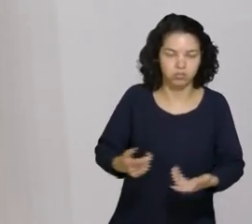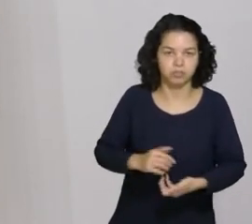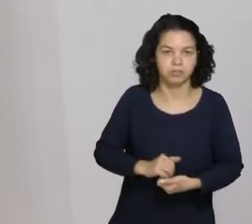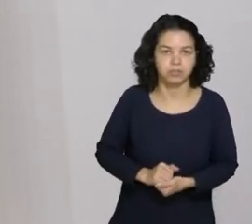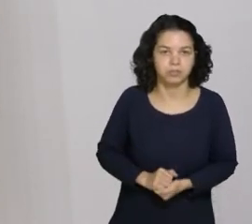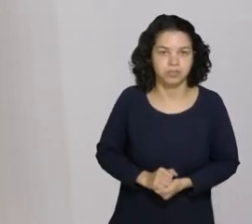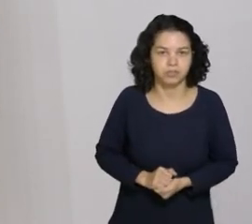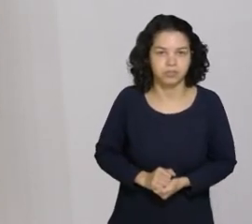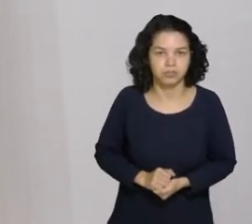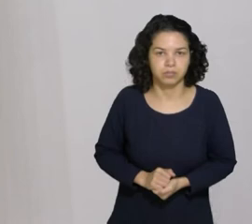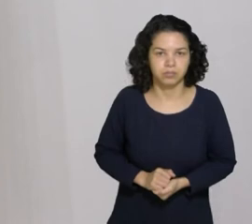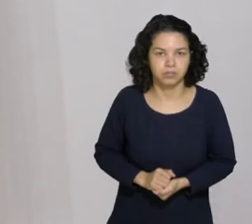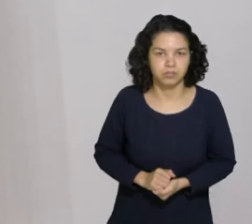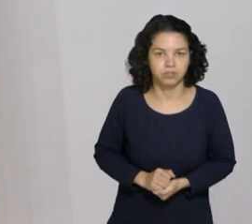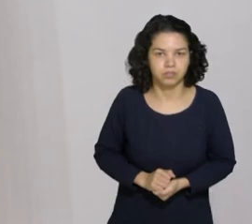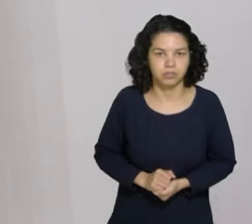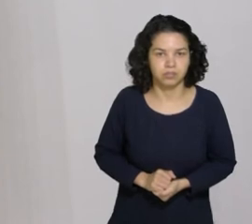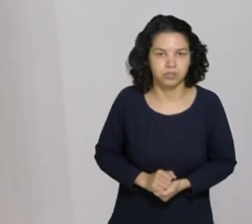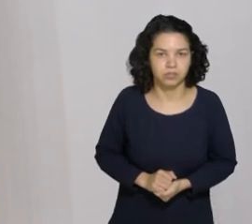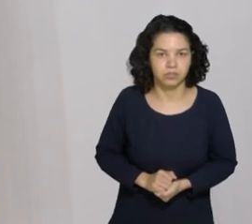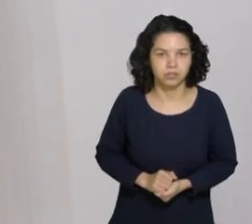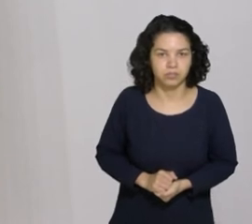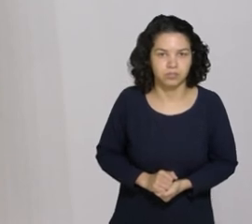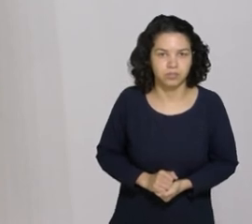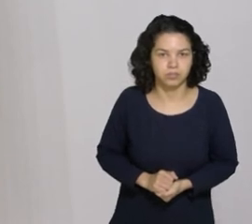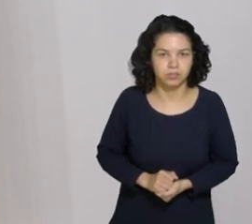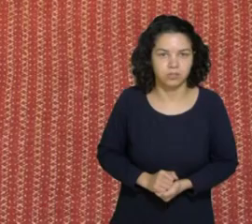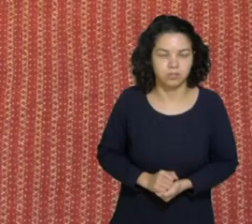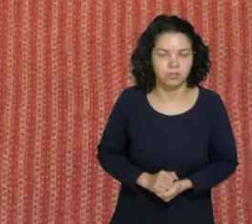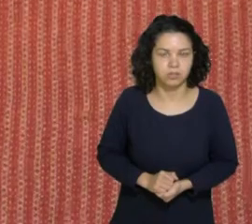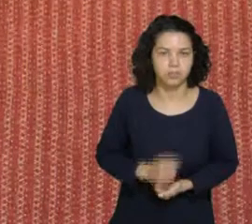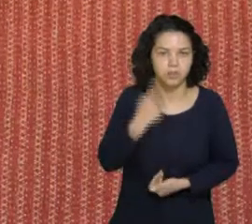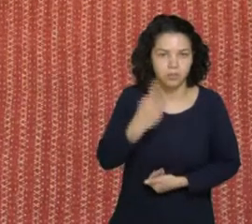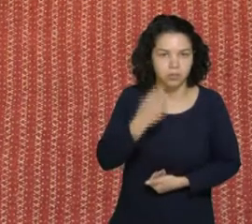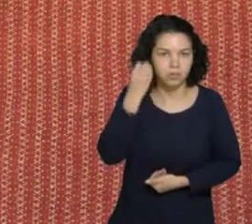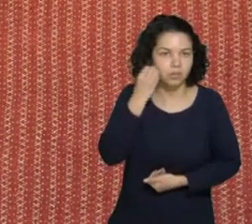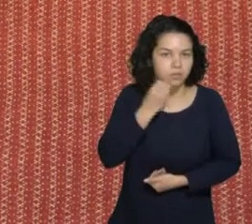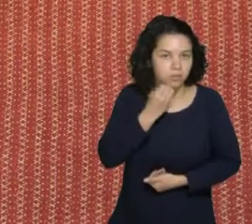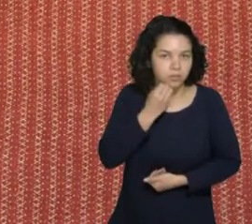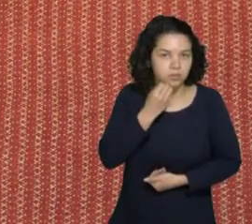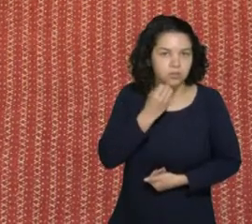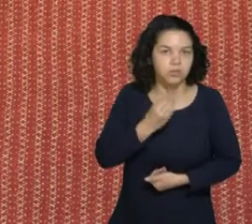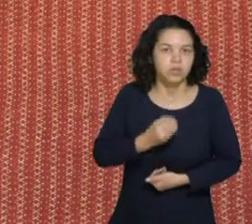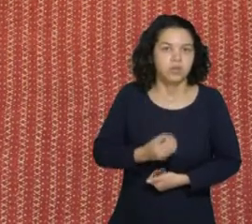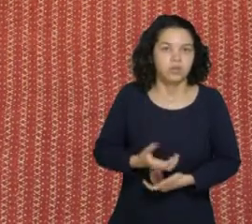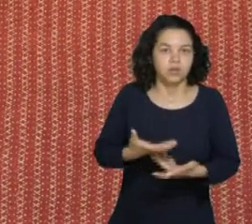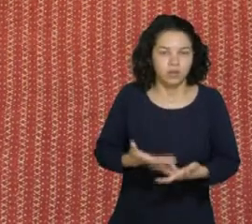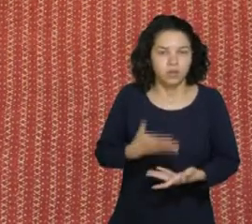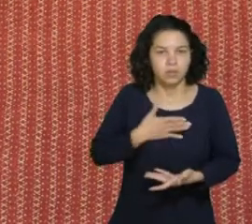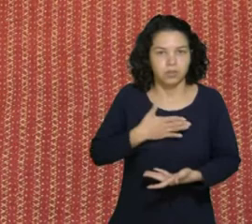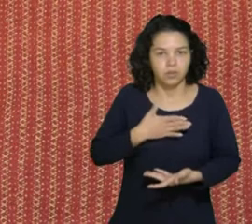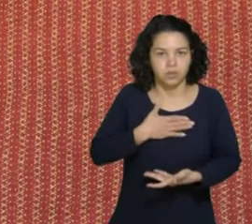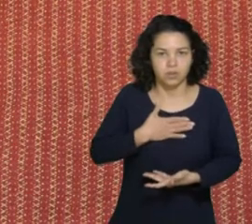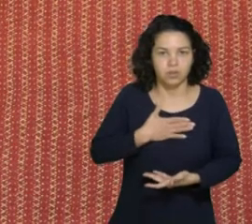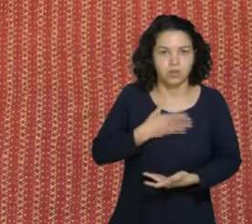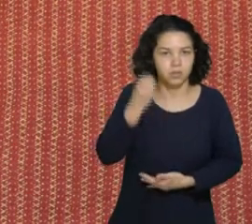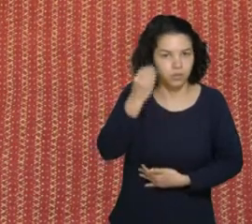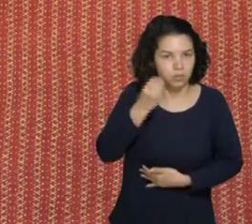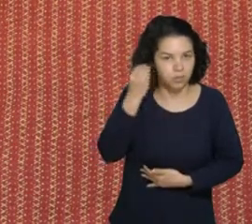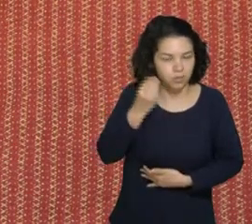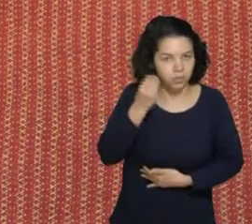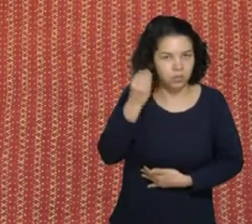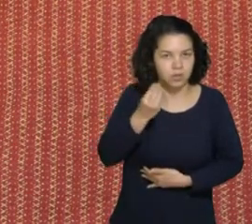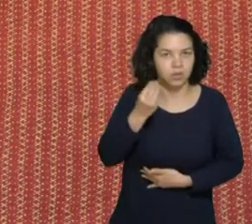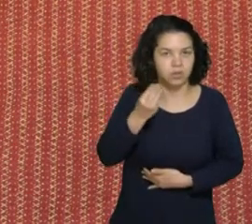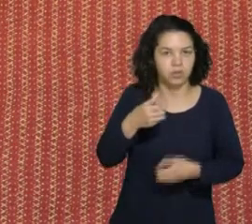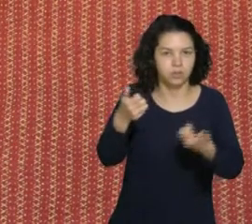A o deputado Osmar Vicentini quero fazer aqui o meu relato da minha experiência de descer